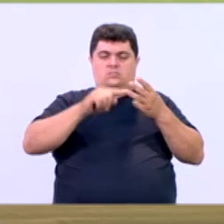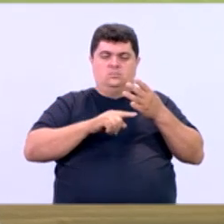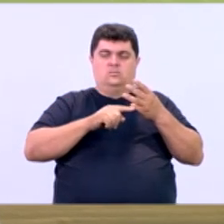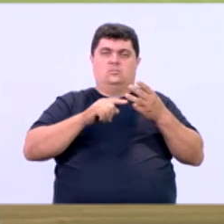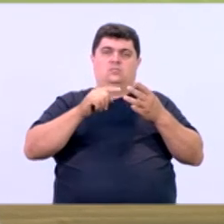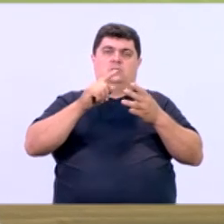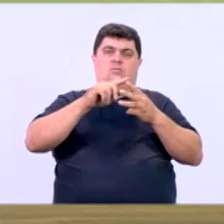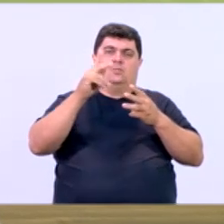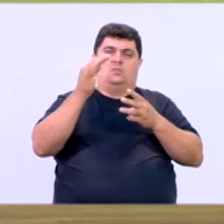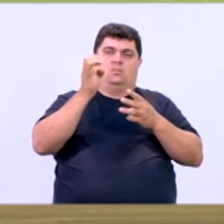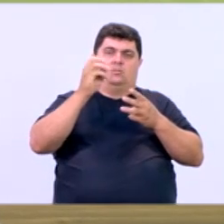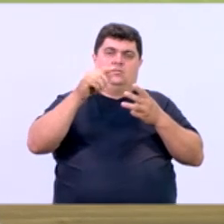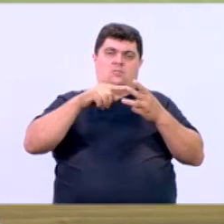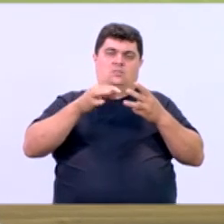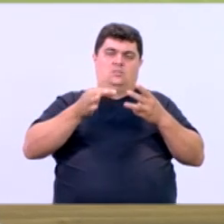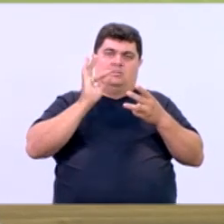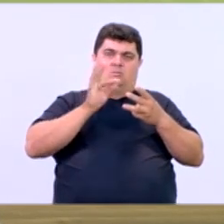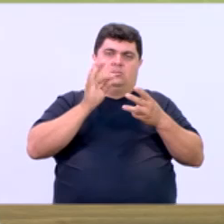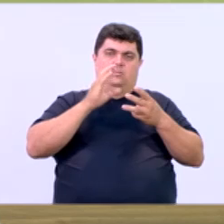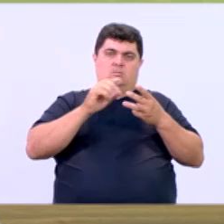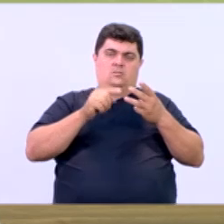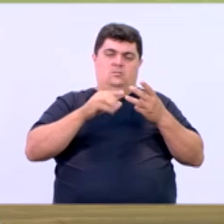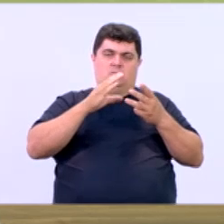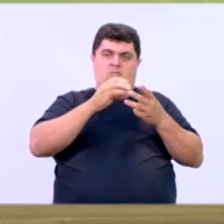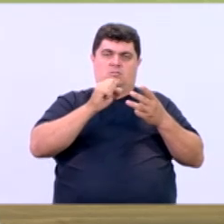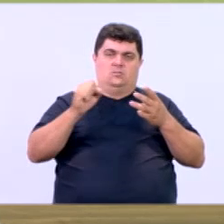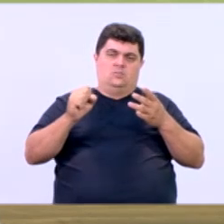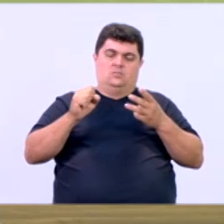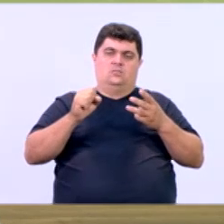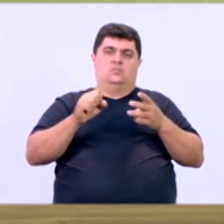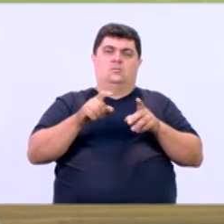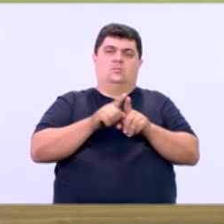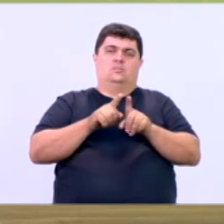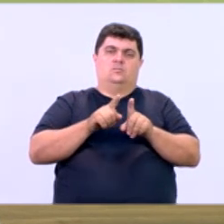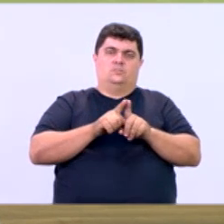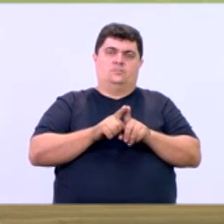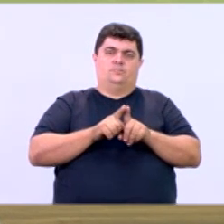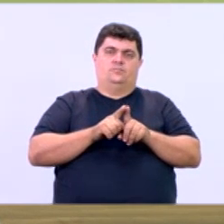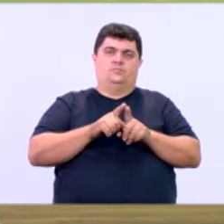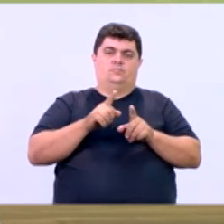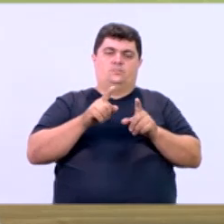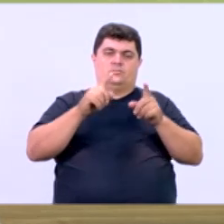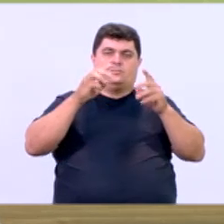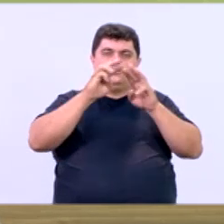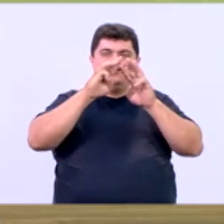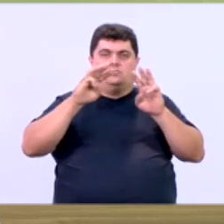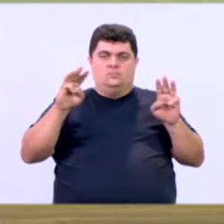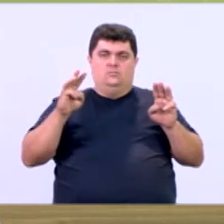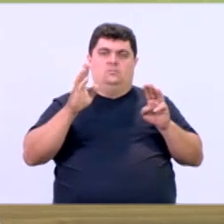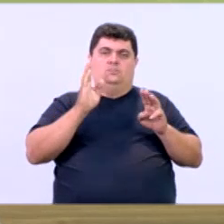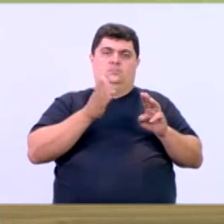uma página HTML. Nós vimos então a nossa página